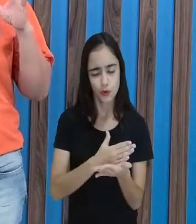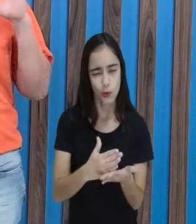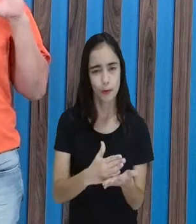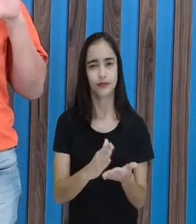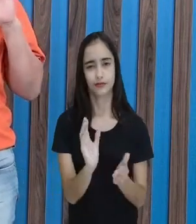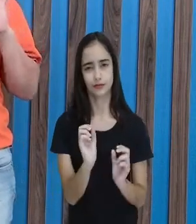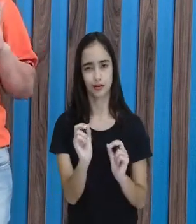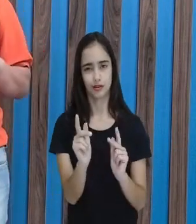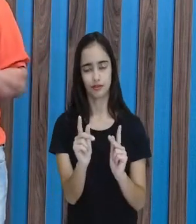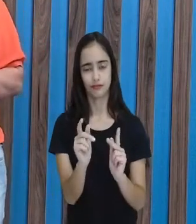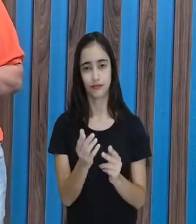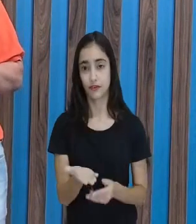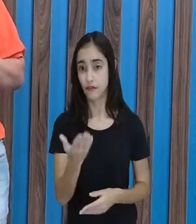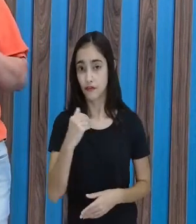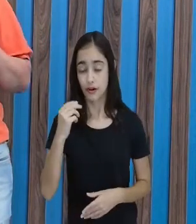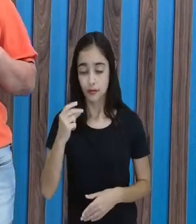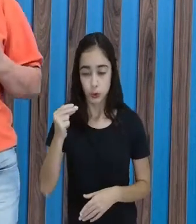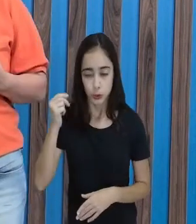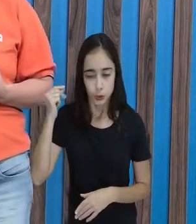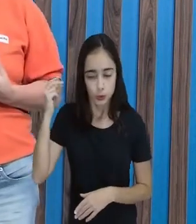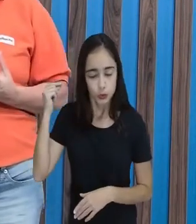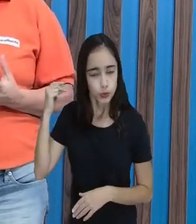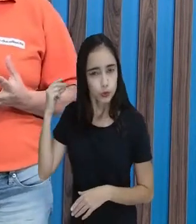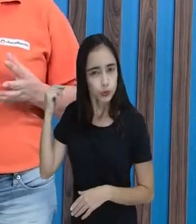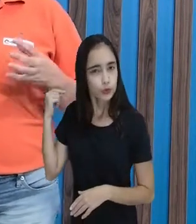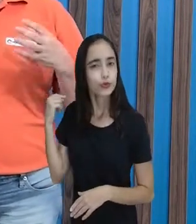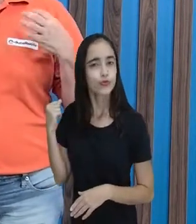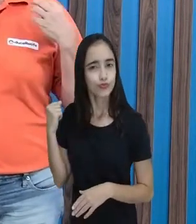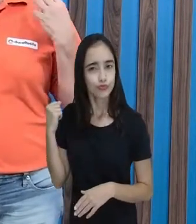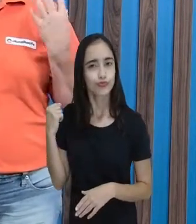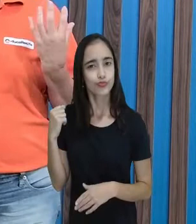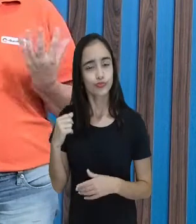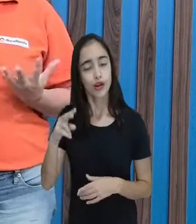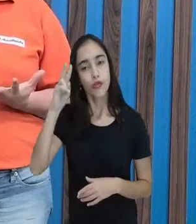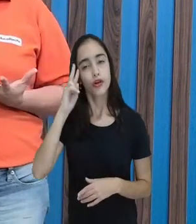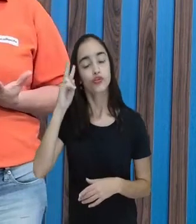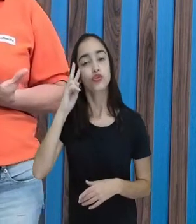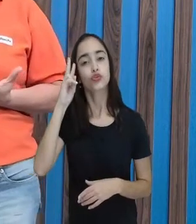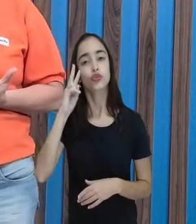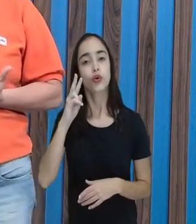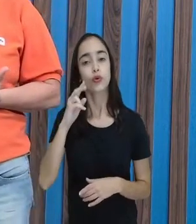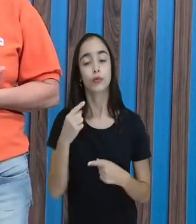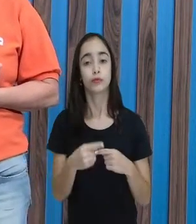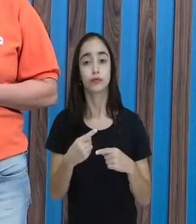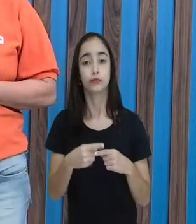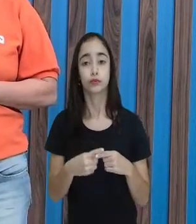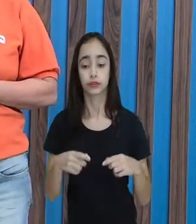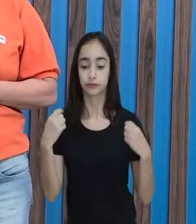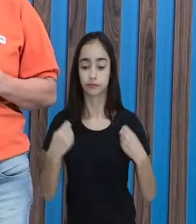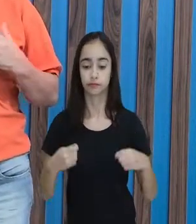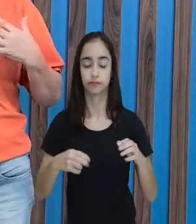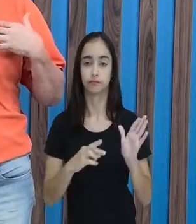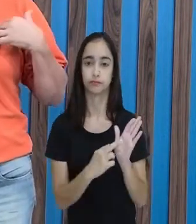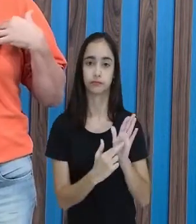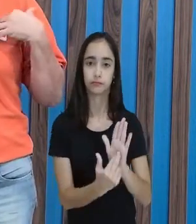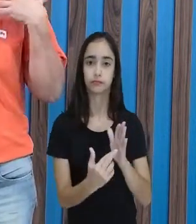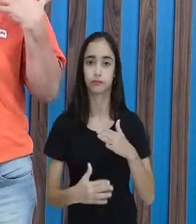lá para o início, na pré-história, né? Porque essa necessidade de representar o